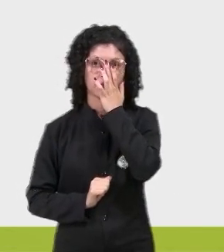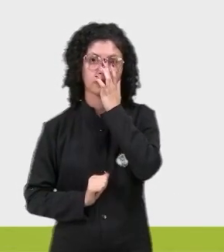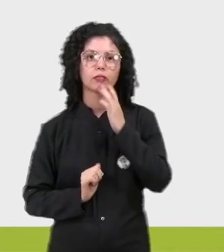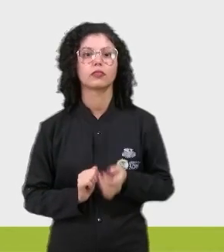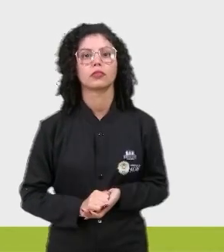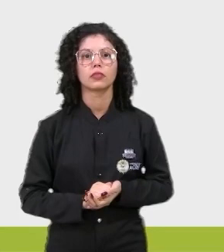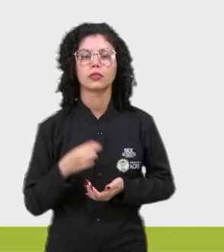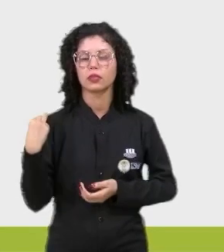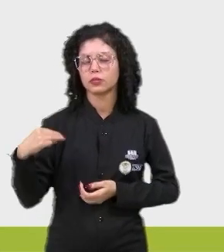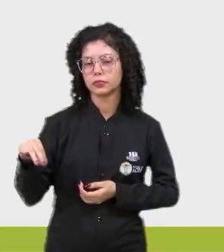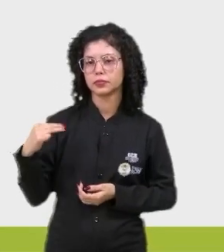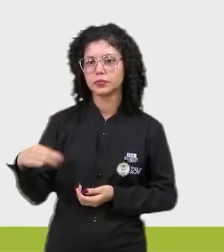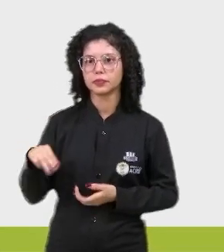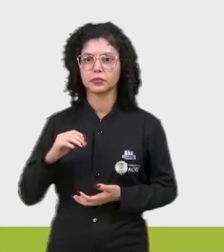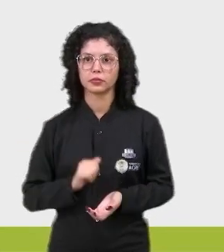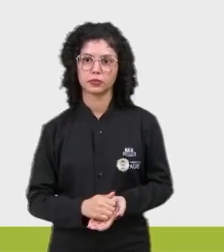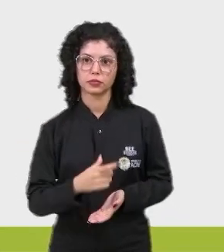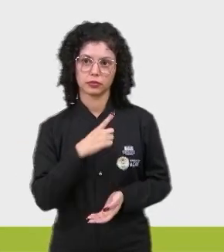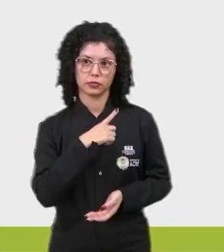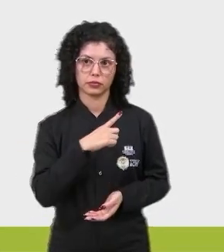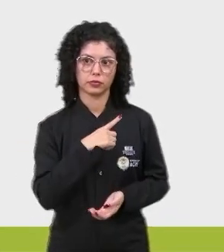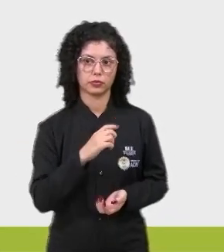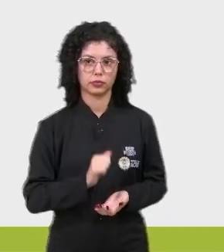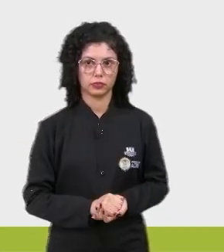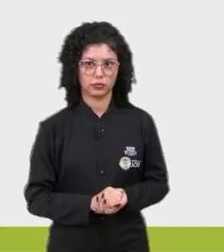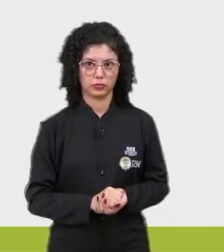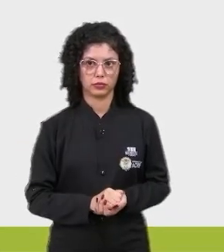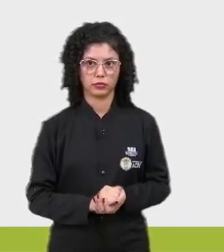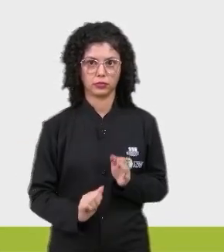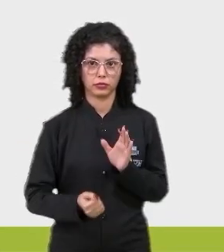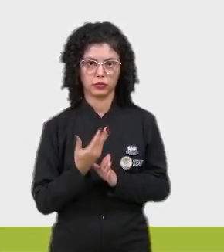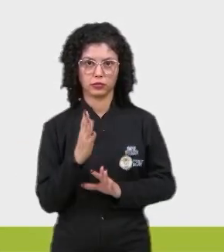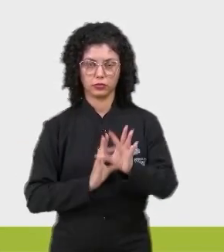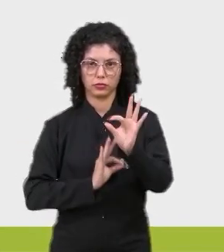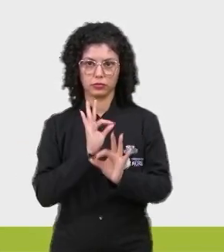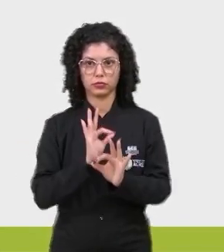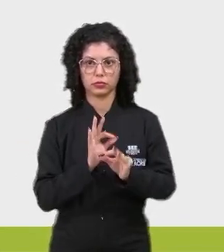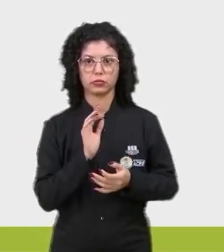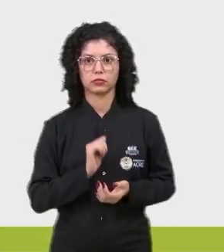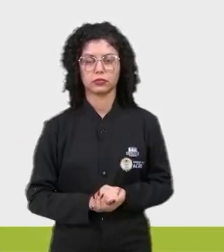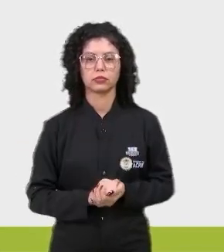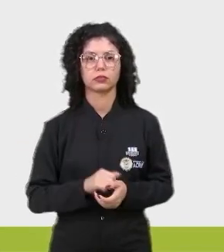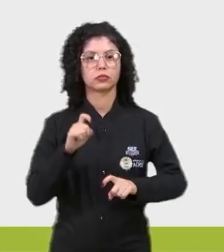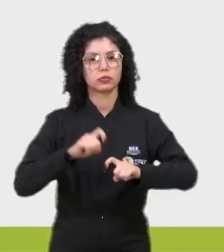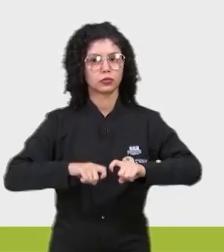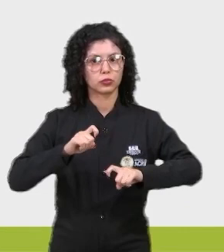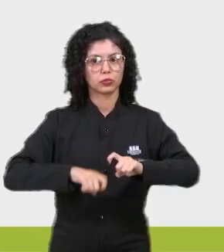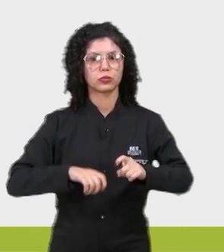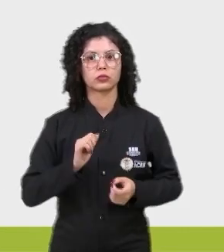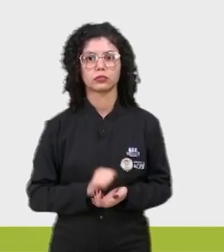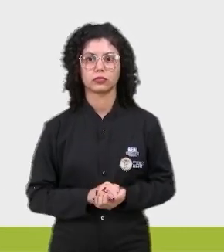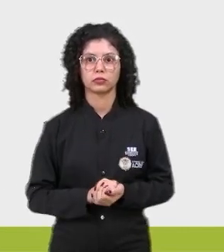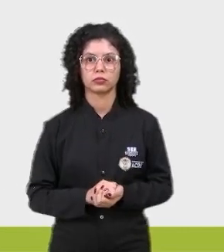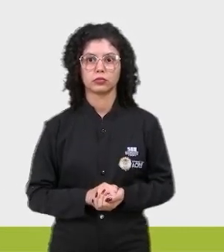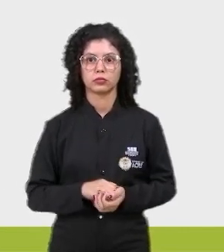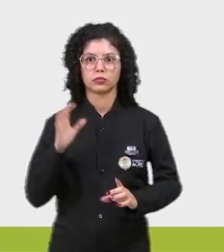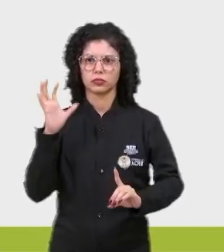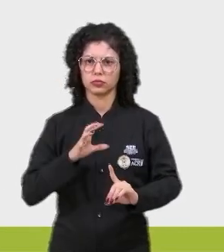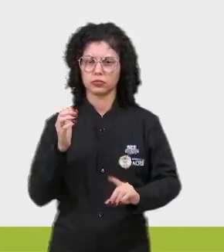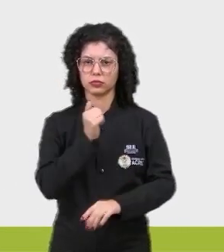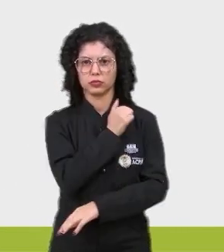um matemático, né, que tem a sua orientação sexual, que para a época ele sofreu